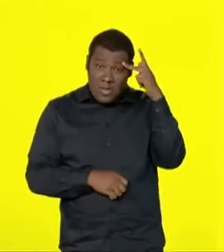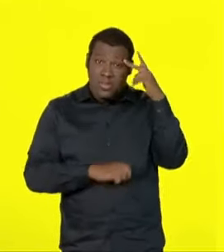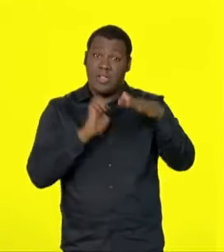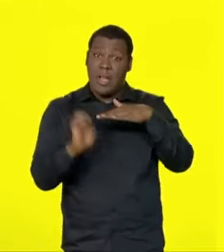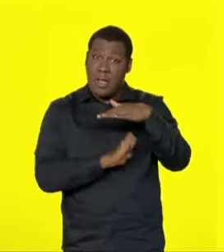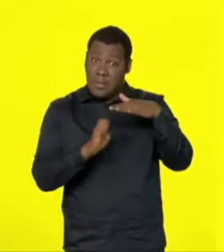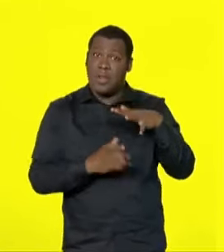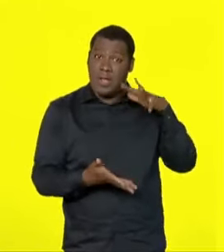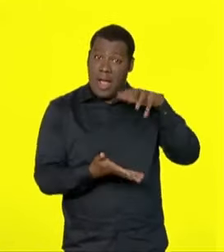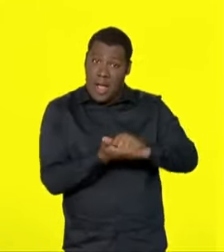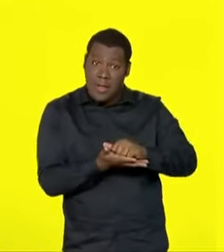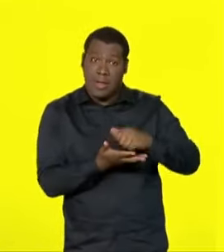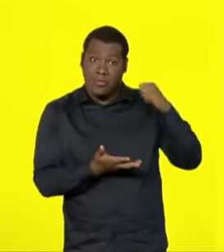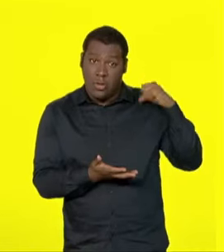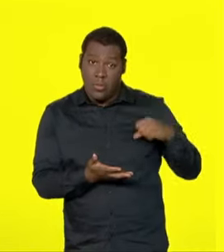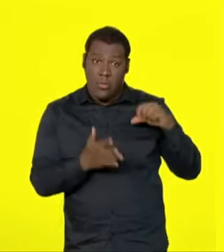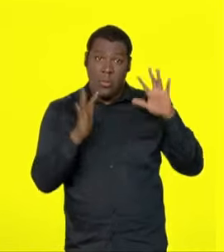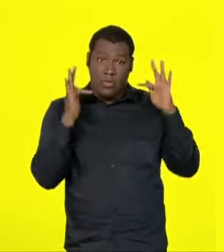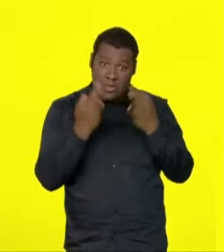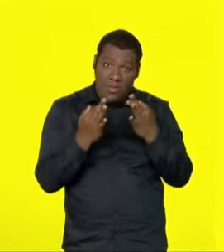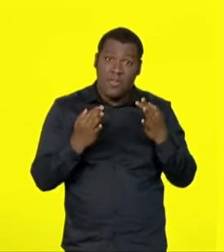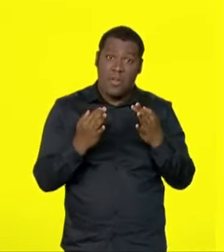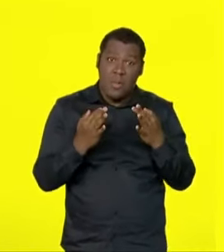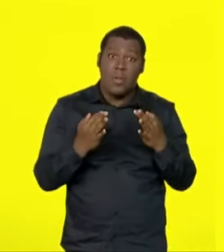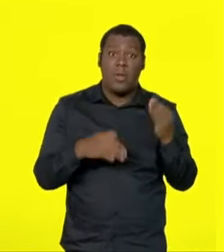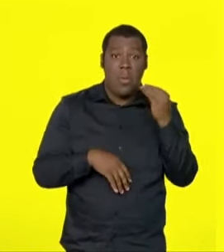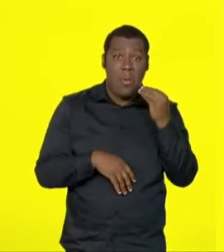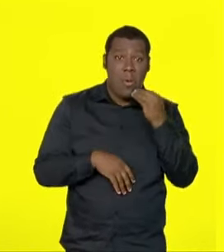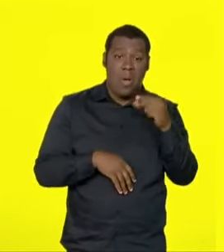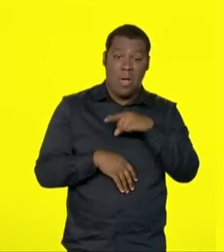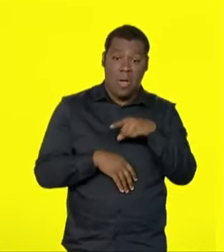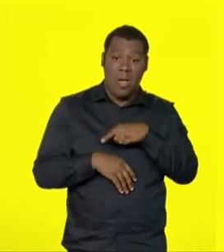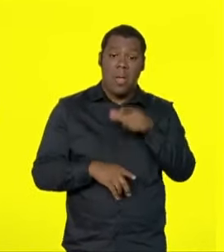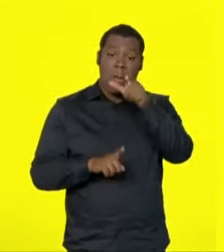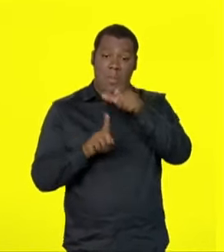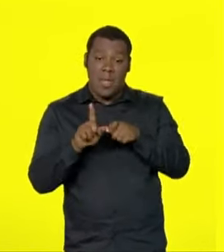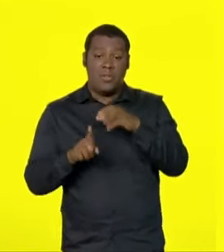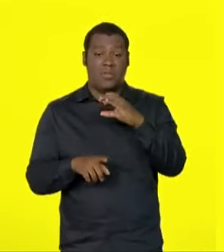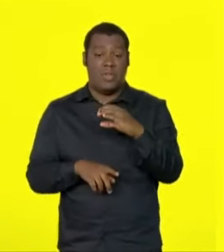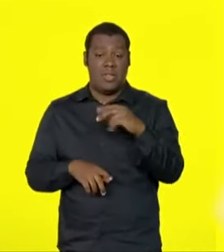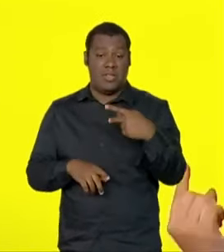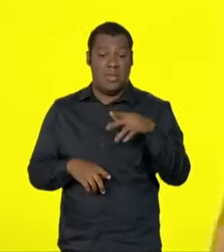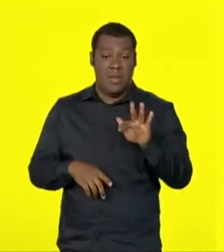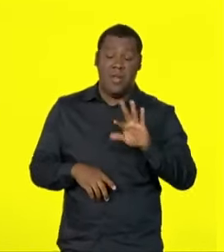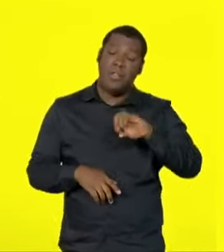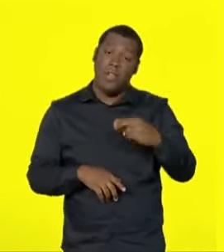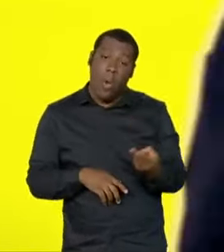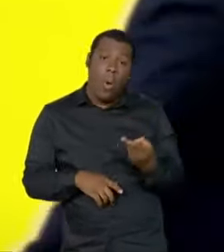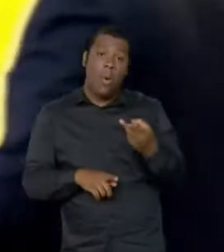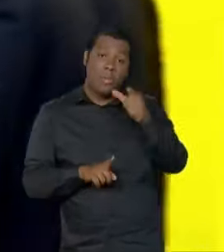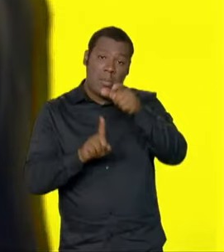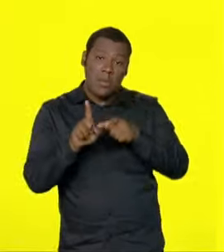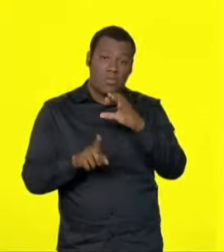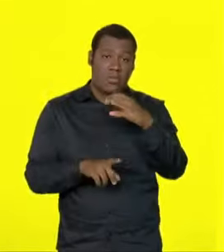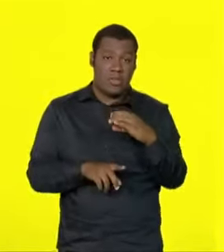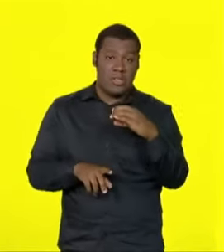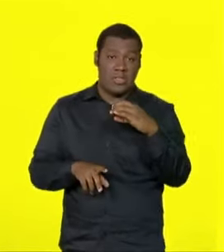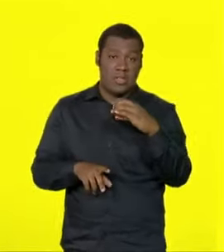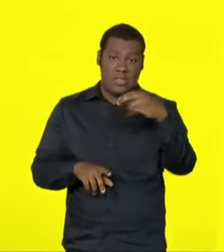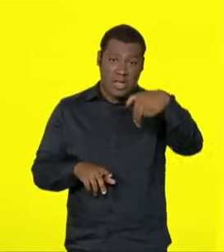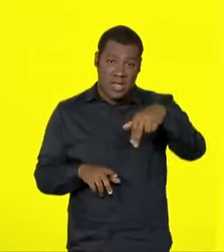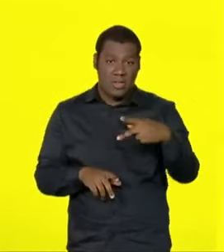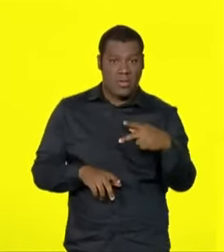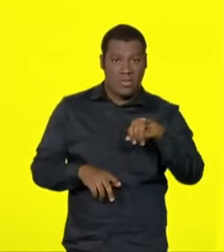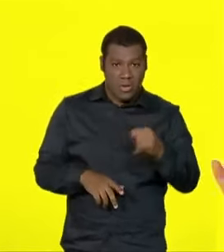Único Bolsa Família. Pode ser inicialmente pessoa física ou microempreendedor individual que esteja no Cadastro